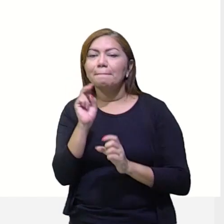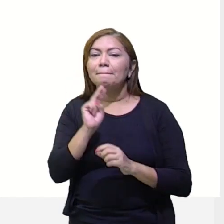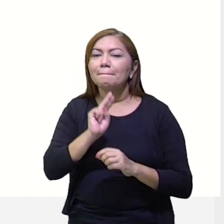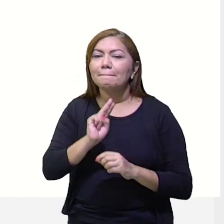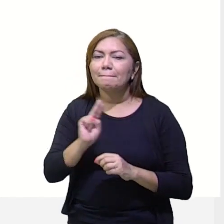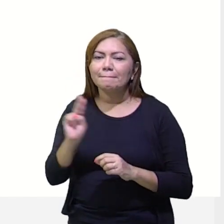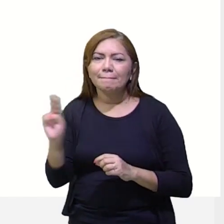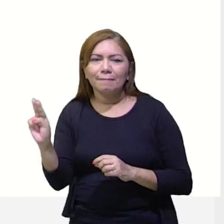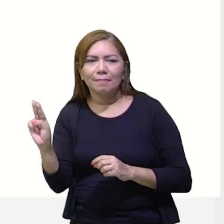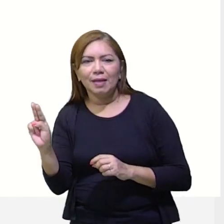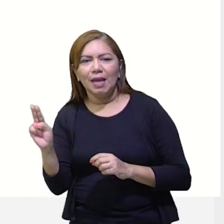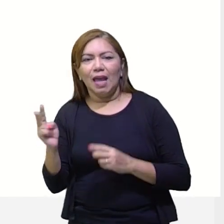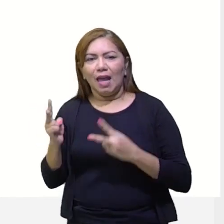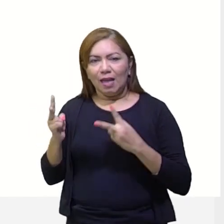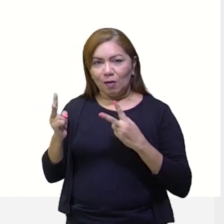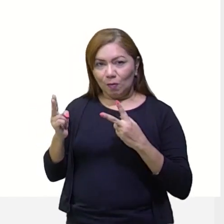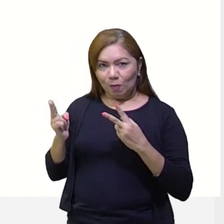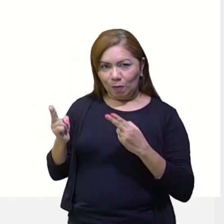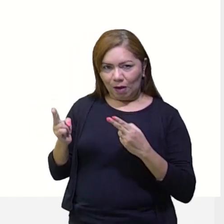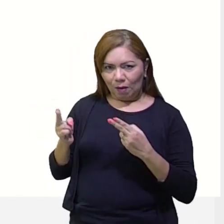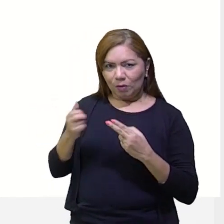vezes o quociente